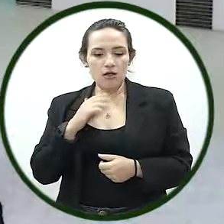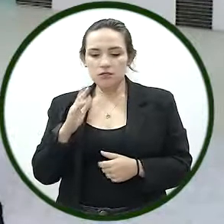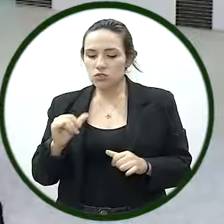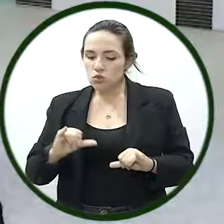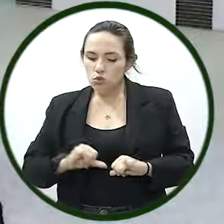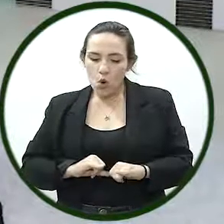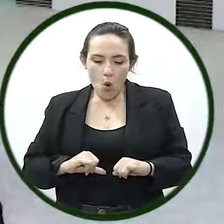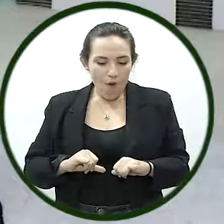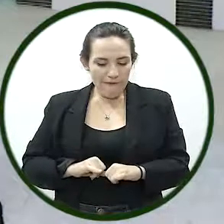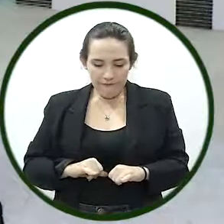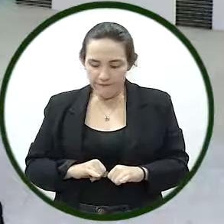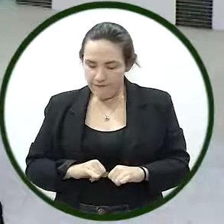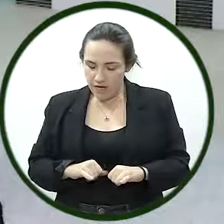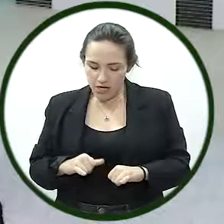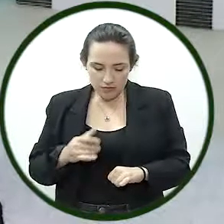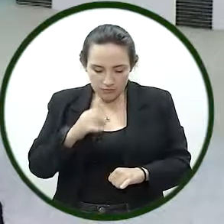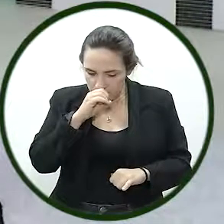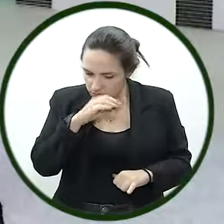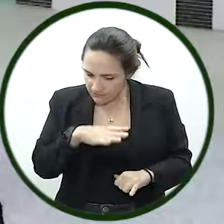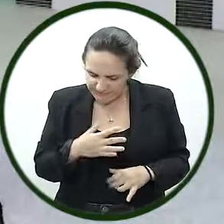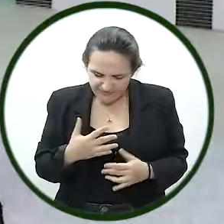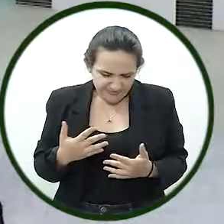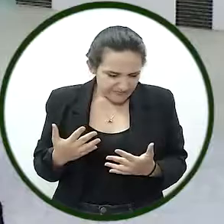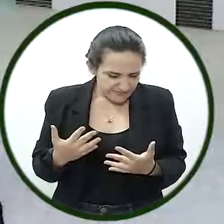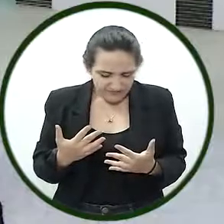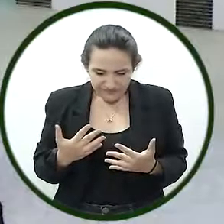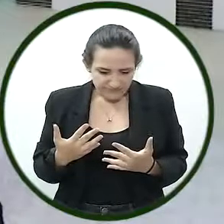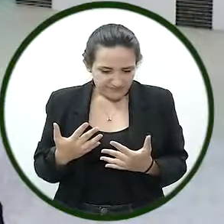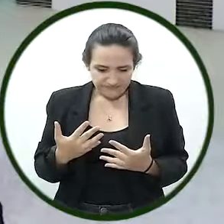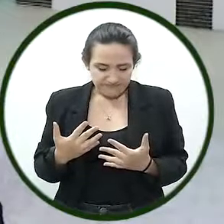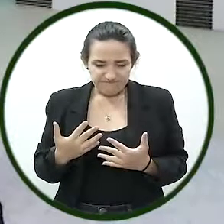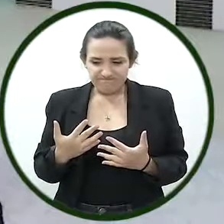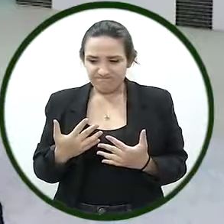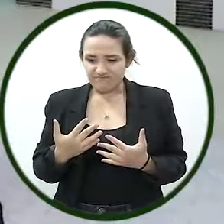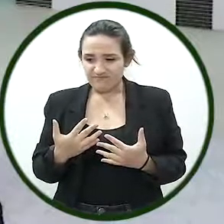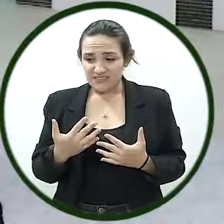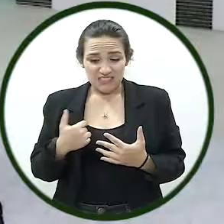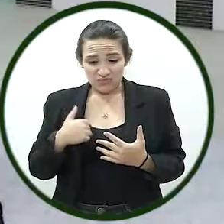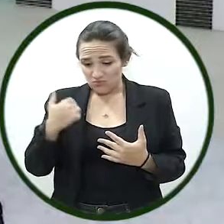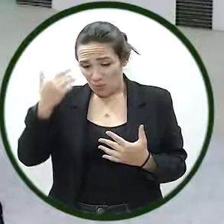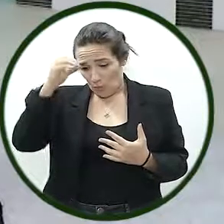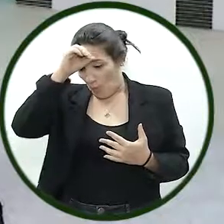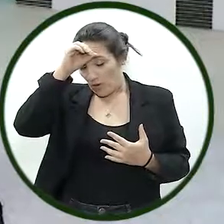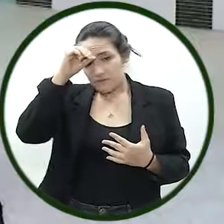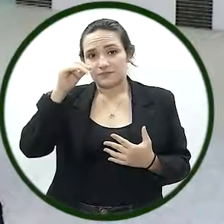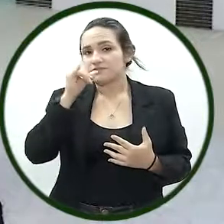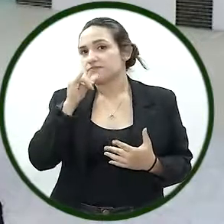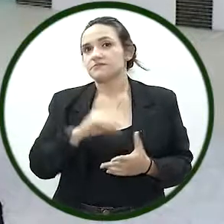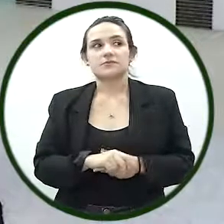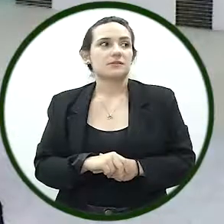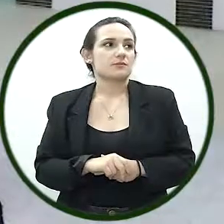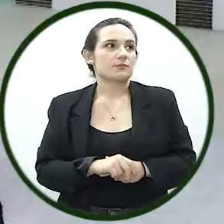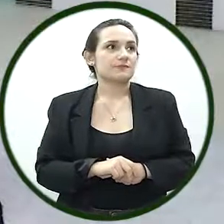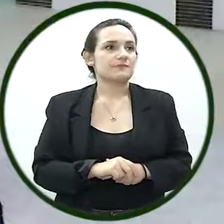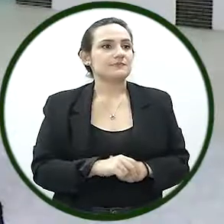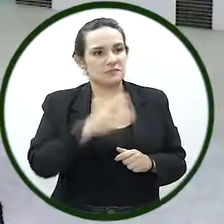violência, você também, ou vários tipos. E esses são os tipos que nós conhecemos, por exemplo,